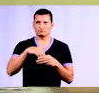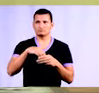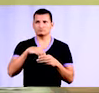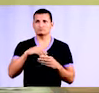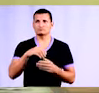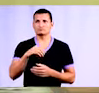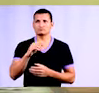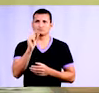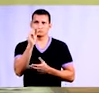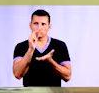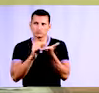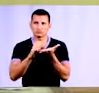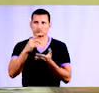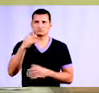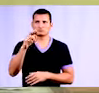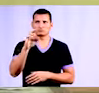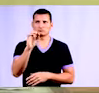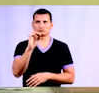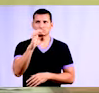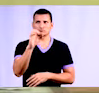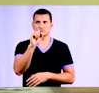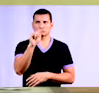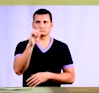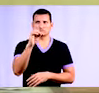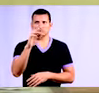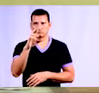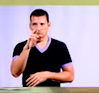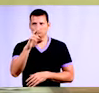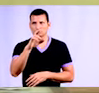do chip do processador. Ele não faz parte da memória